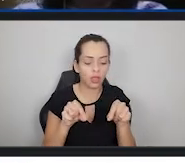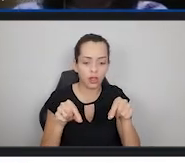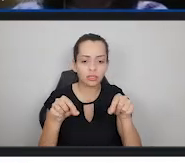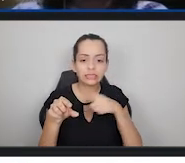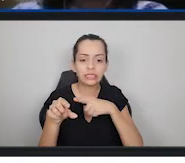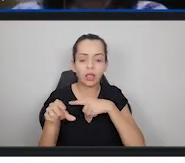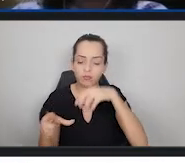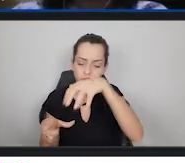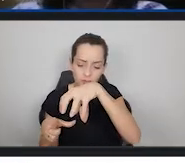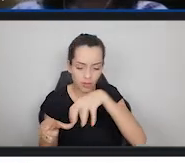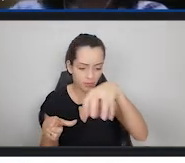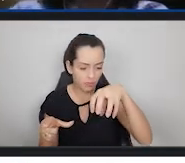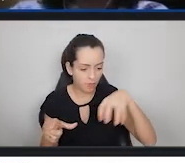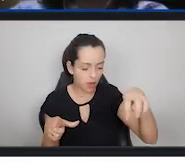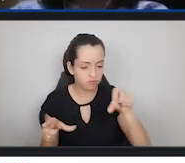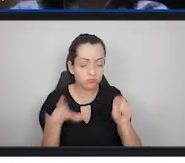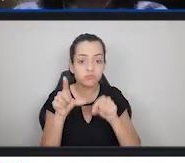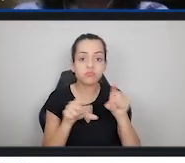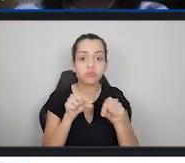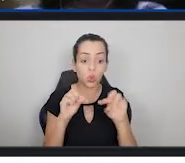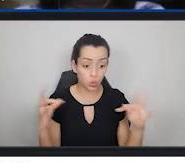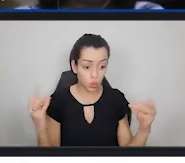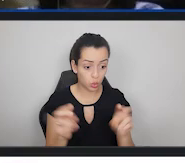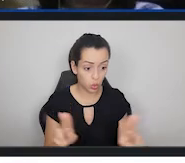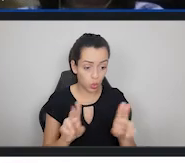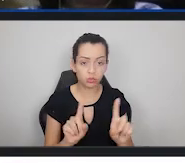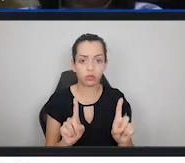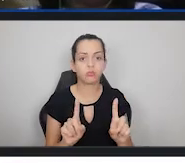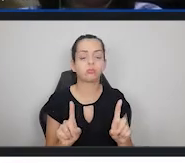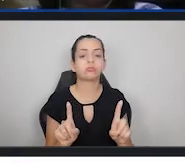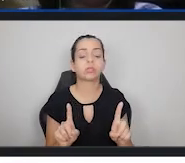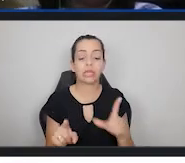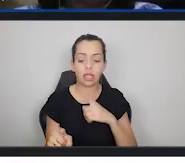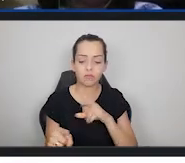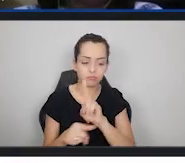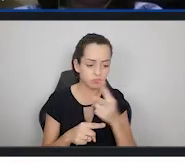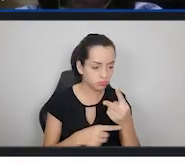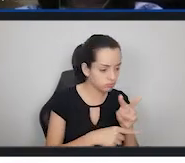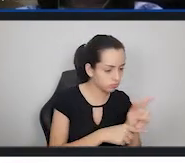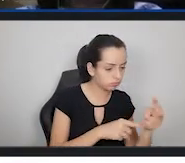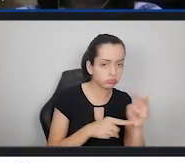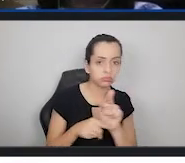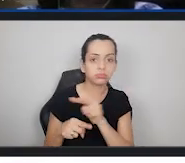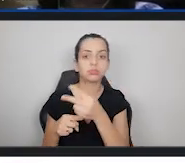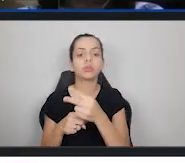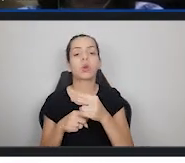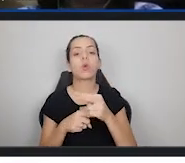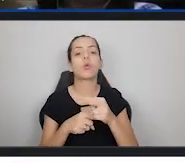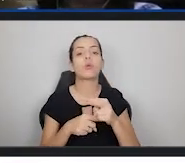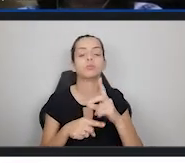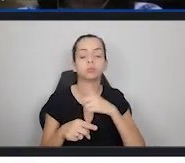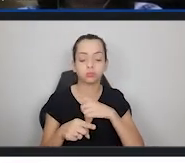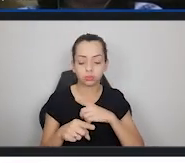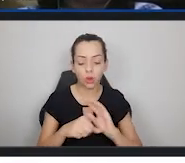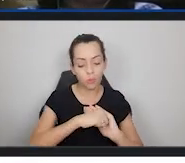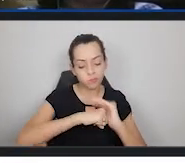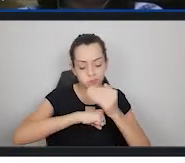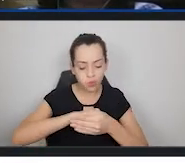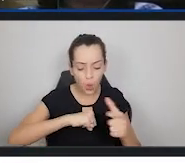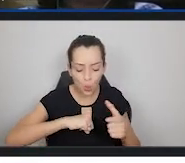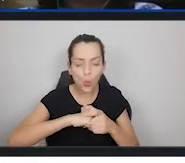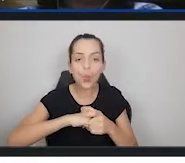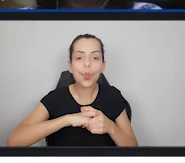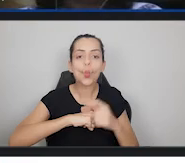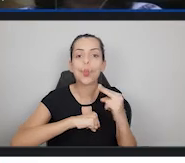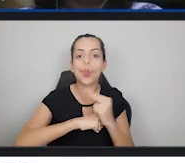tá? A proteção do sistema, a filosofia de proteção, ela pressupõe que